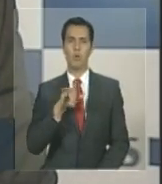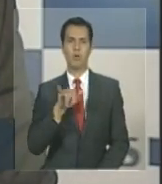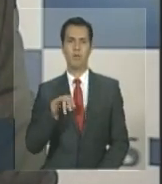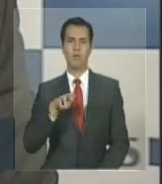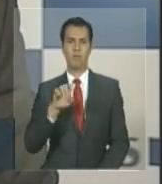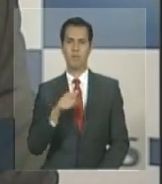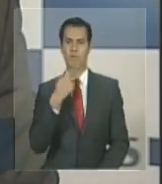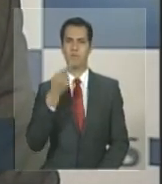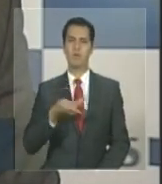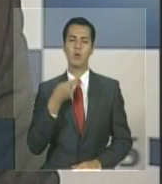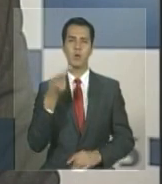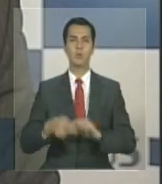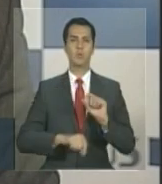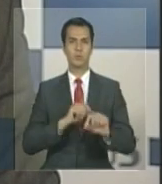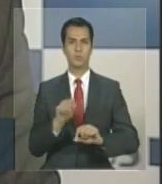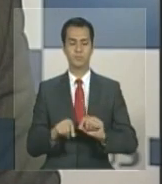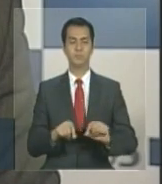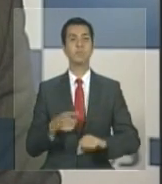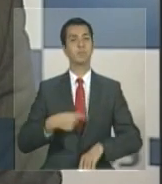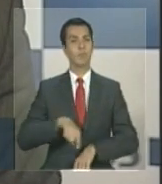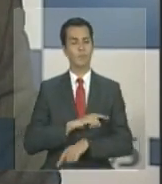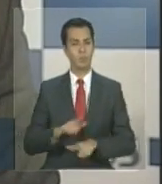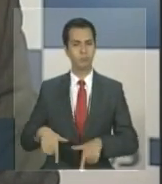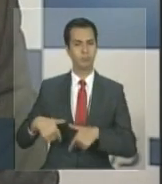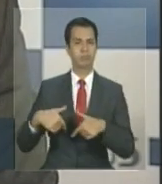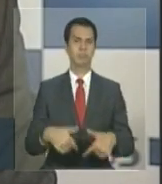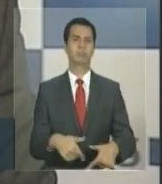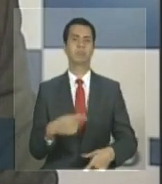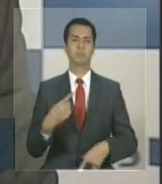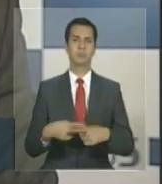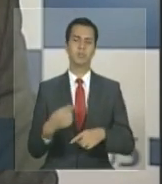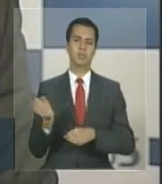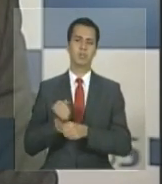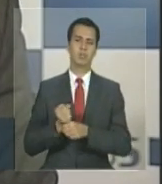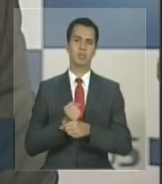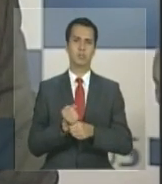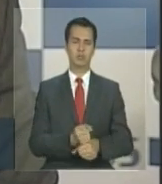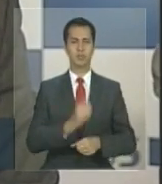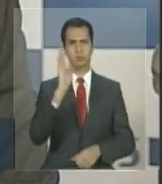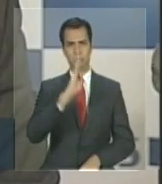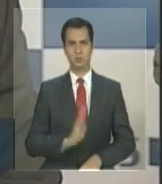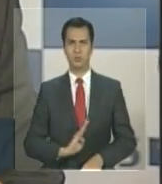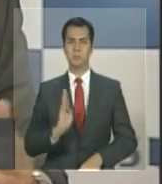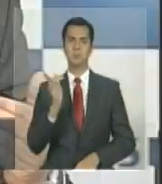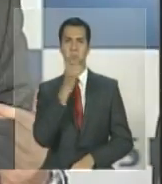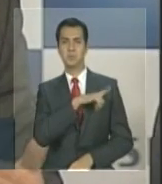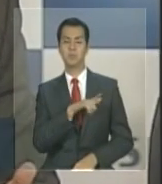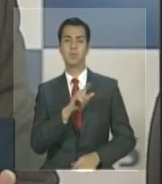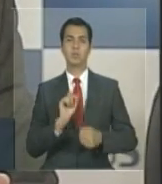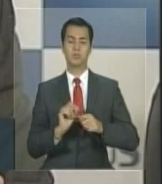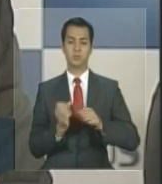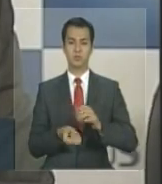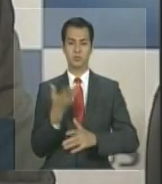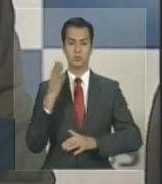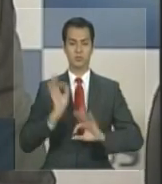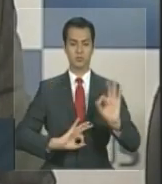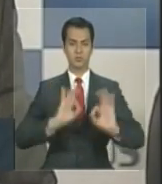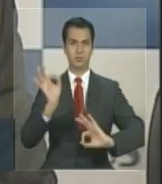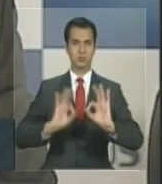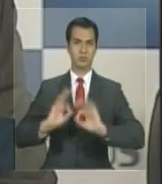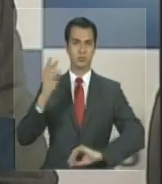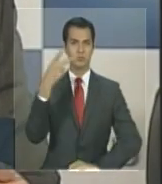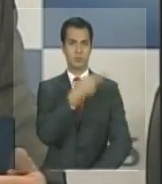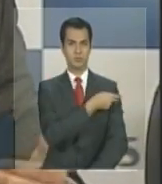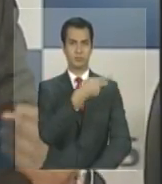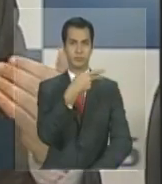vacina para a influenza, por conta de um esforço que o Brasil desenvolveu nos últimos anos de garantir a produção nacional dessas